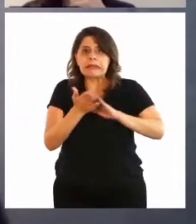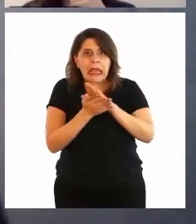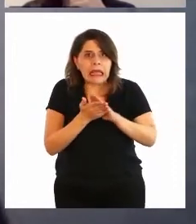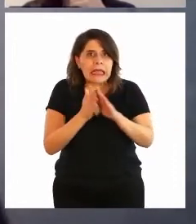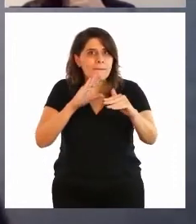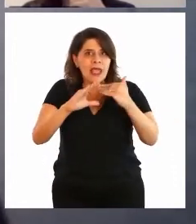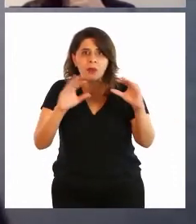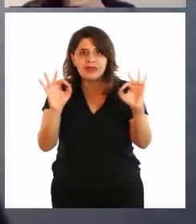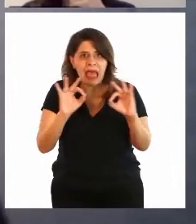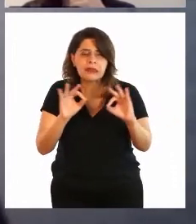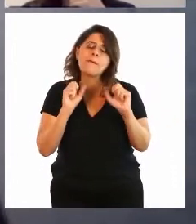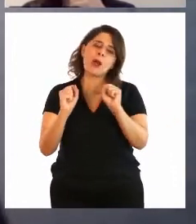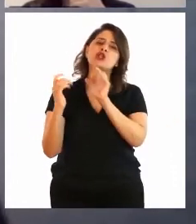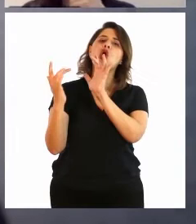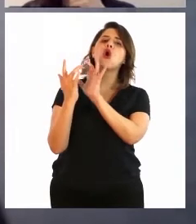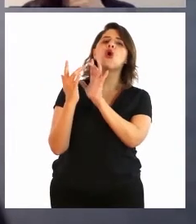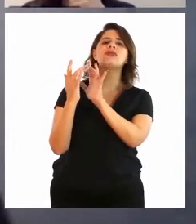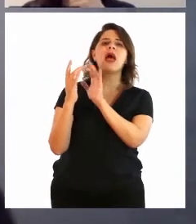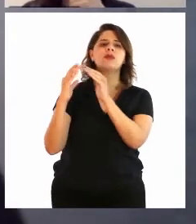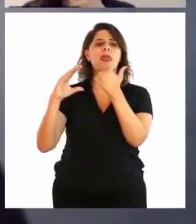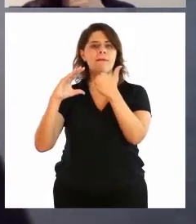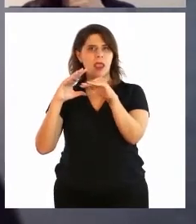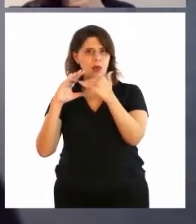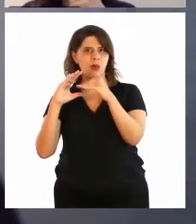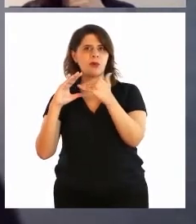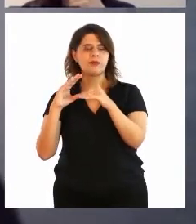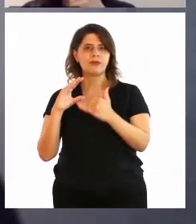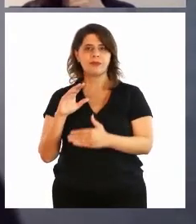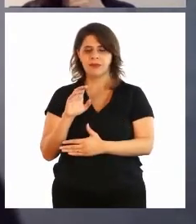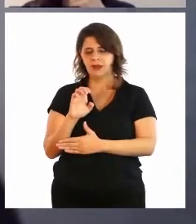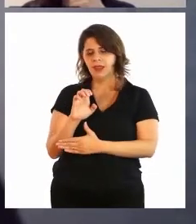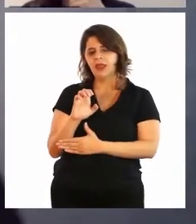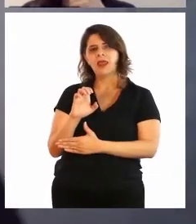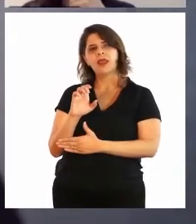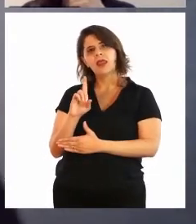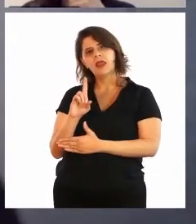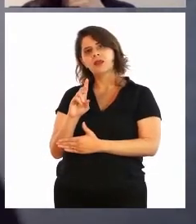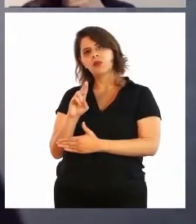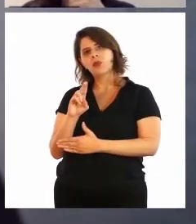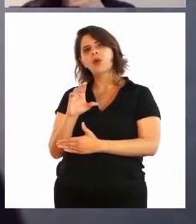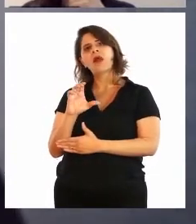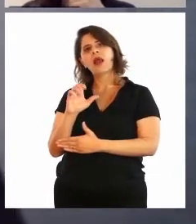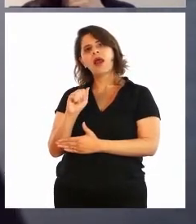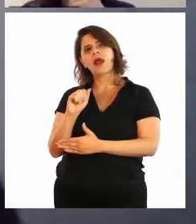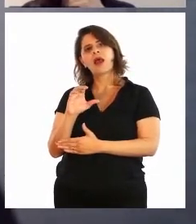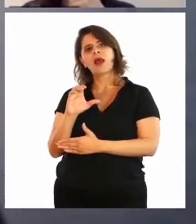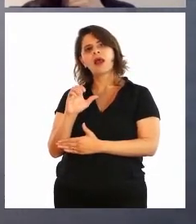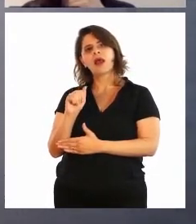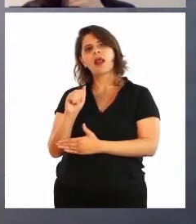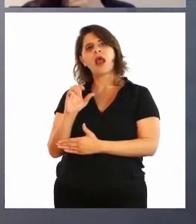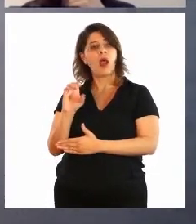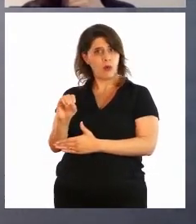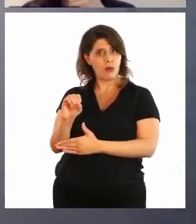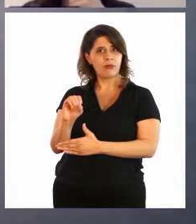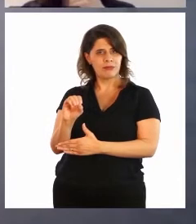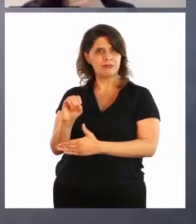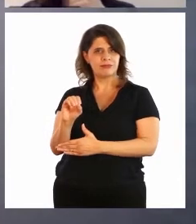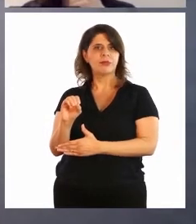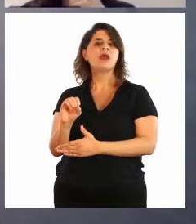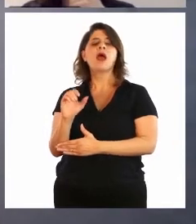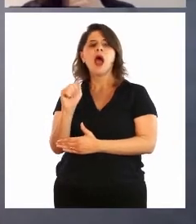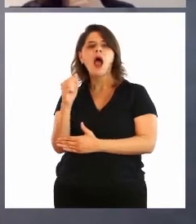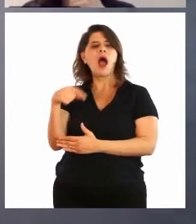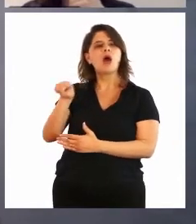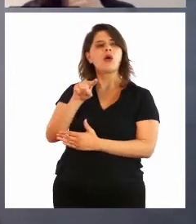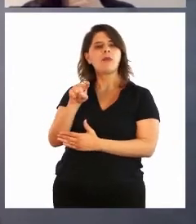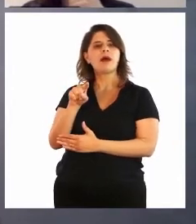entrar em contato com a nossa equipe pelo e-mail educacau, que é sem cedilha e sem o tio,